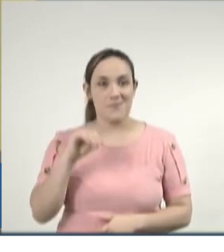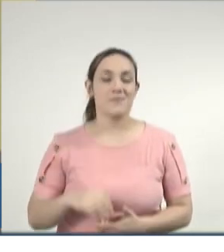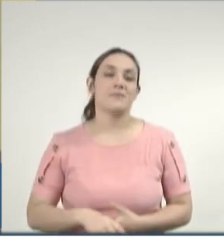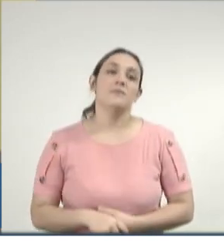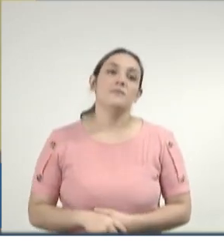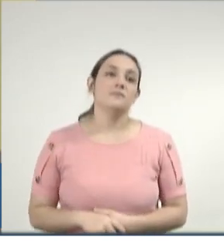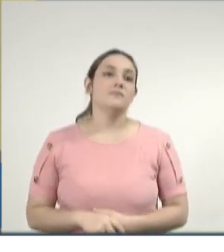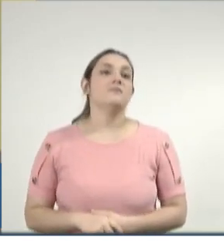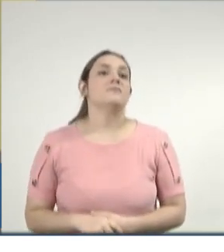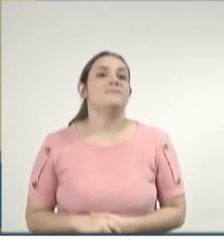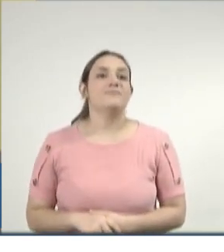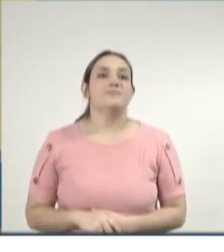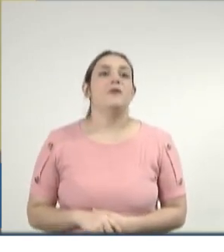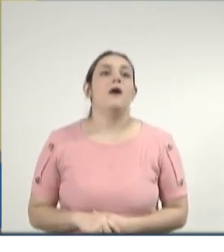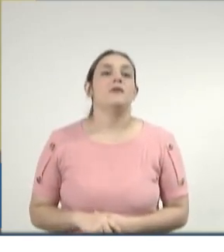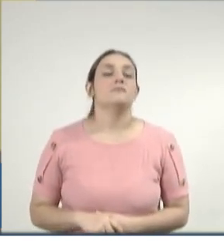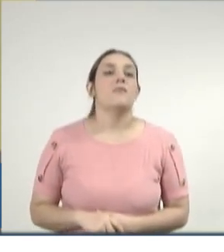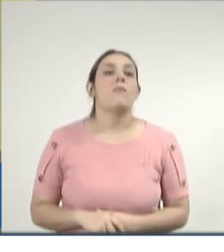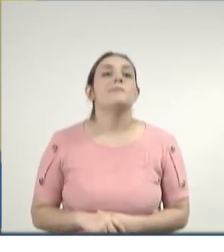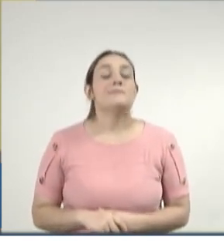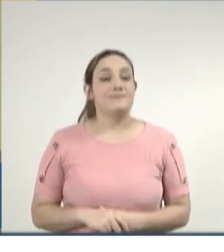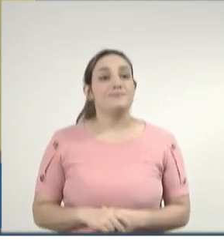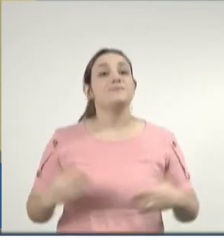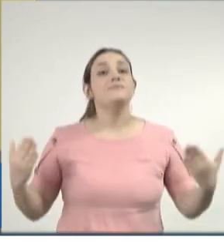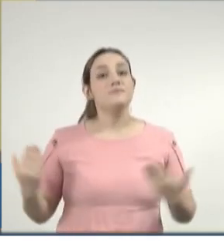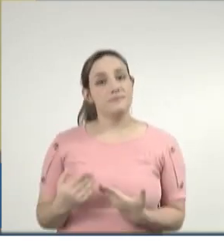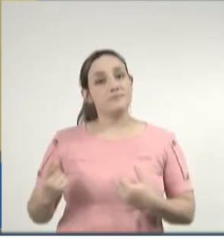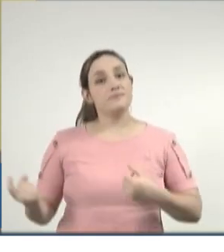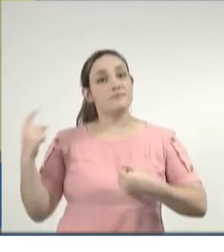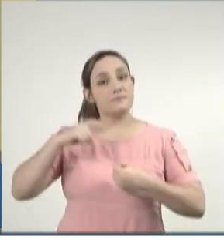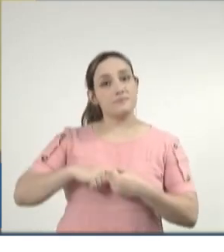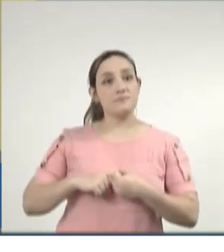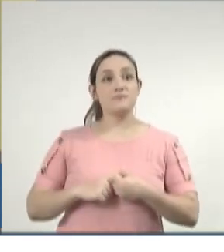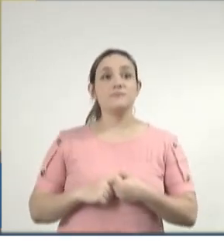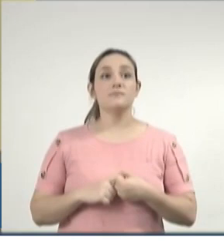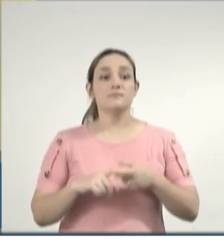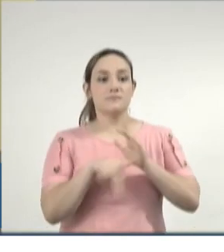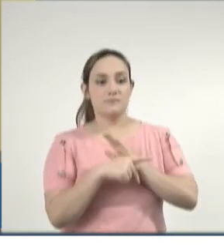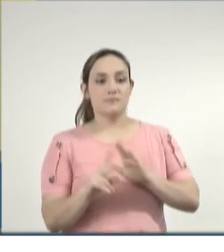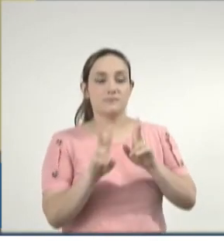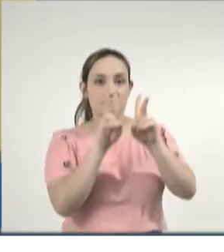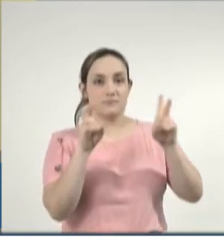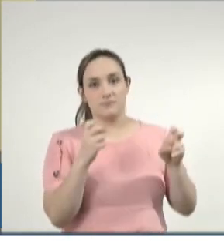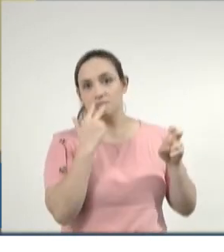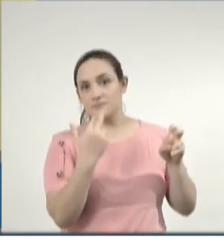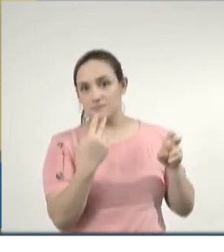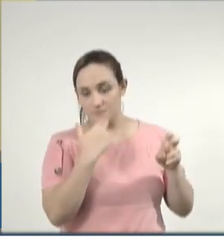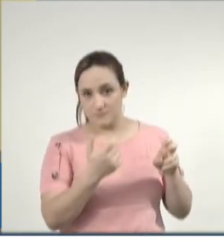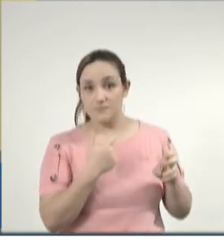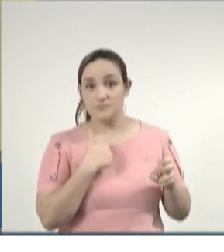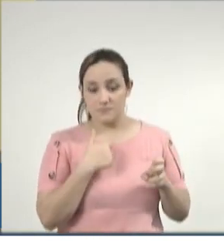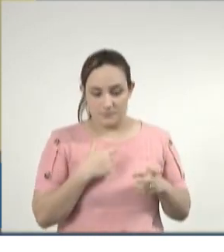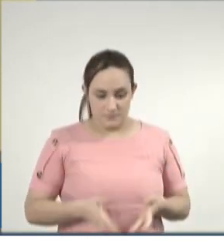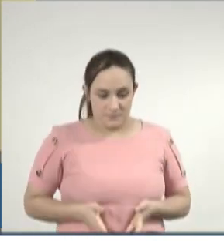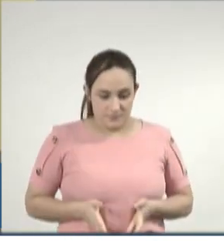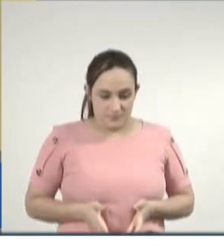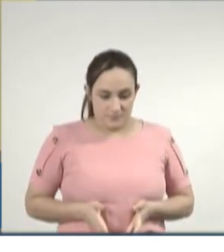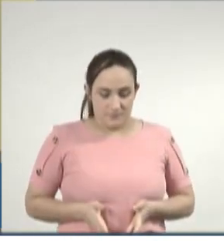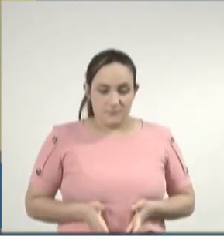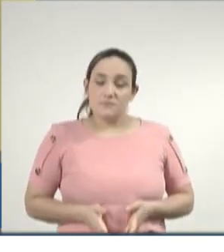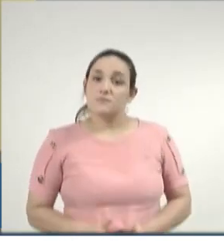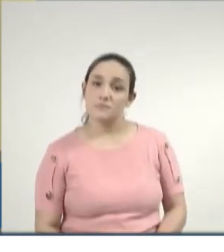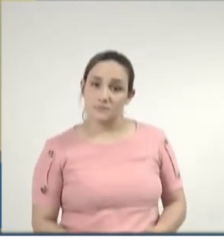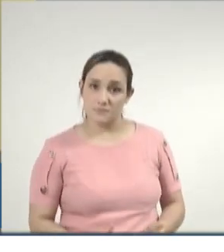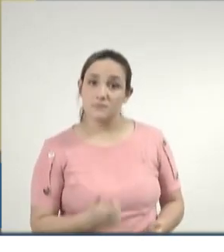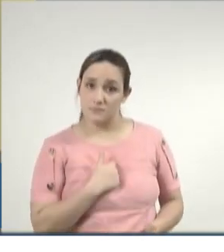Isso. Desigual. Vamos voltar na questão da cor, que eu falei que quando eu nasci só ganhei rosa, e o Alcione, né? Só